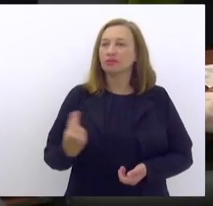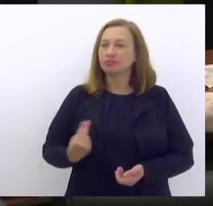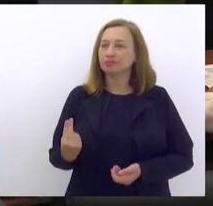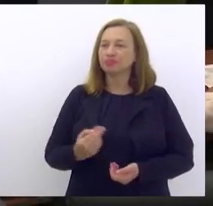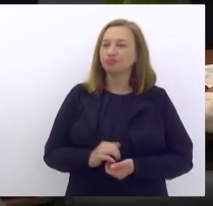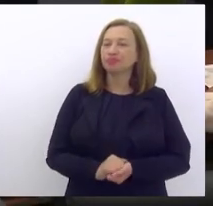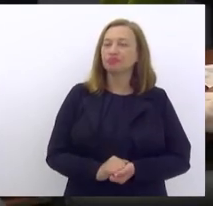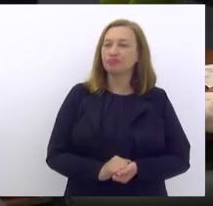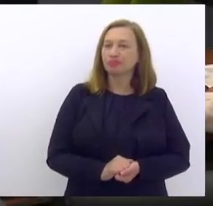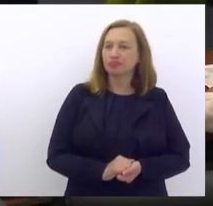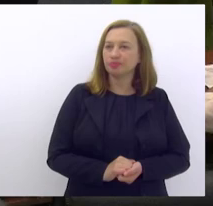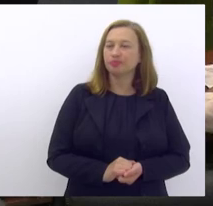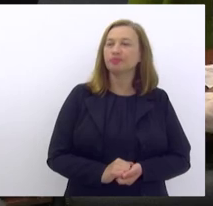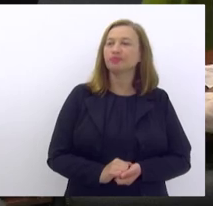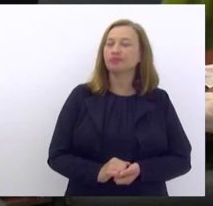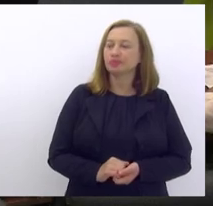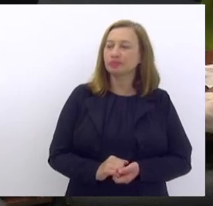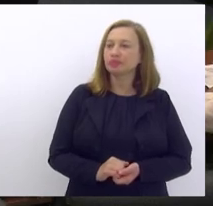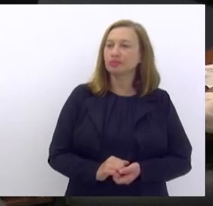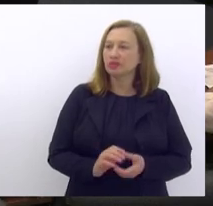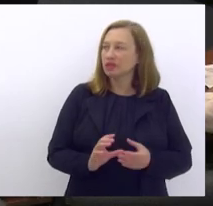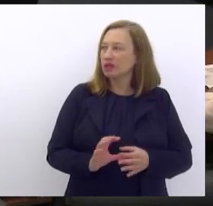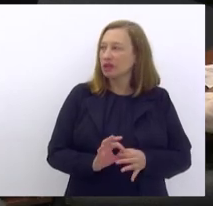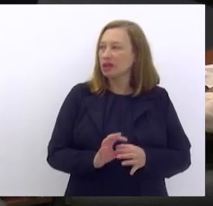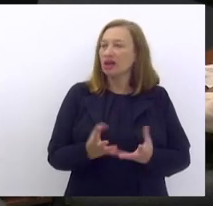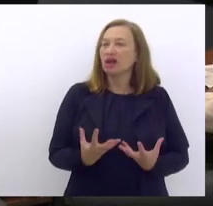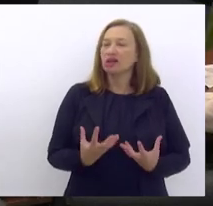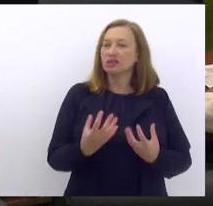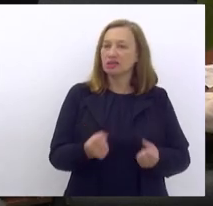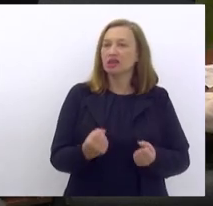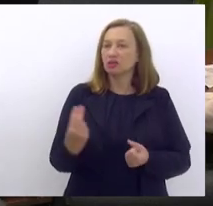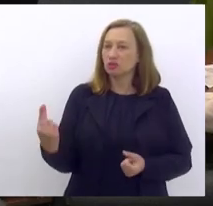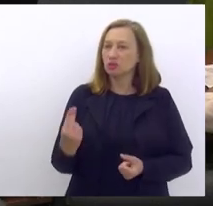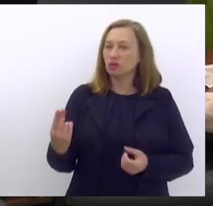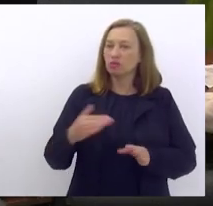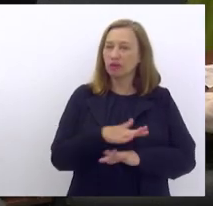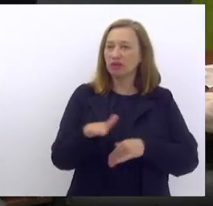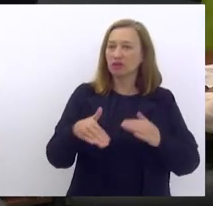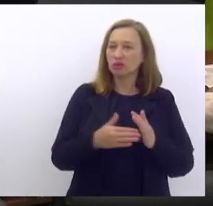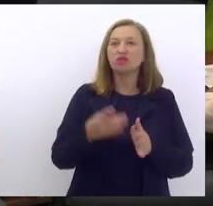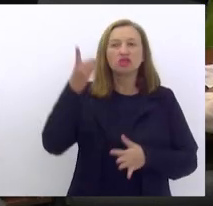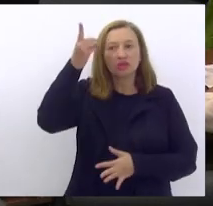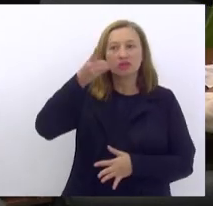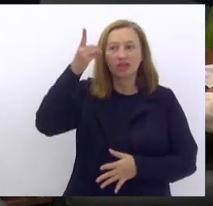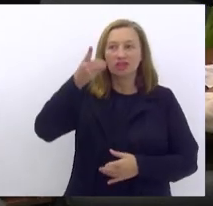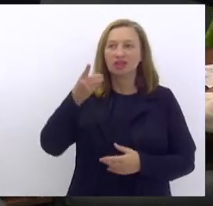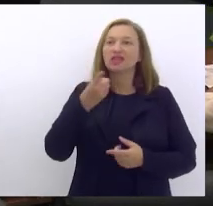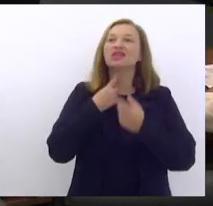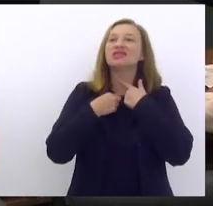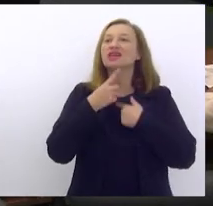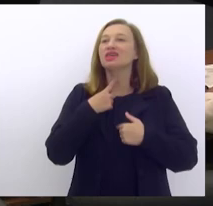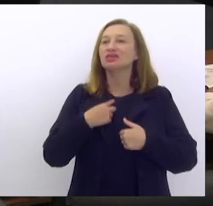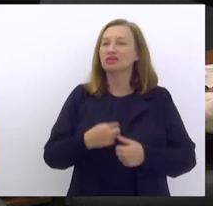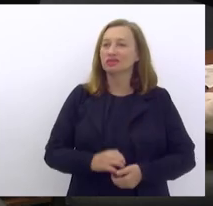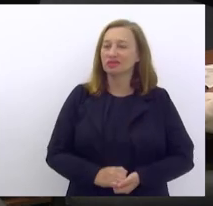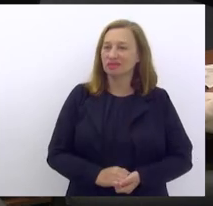Obrigado, presidente, aí, concedido a coautoria para todos os parlamentares que almejam. Tá? Obrigado, deputado.